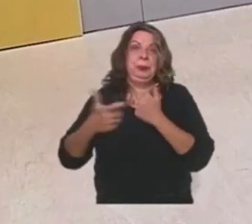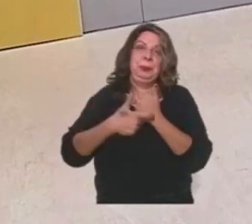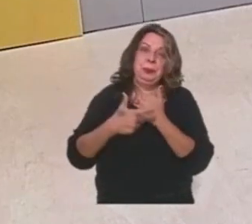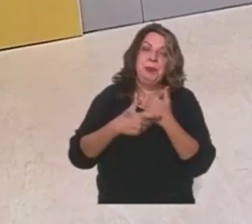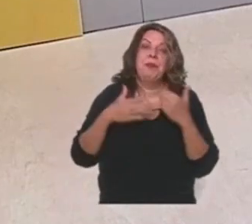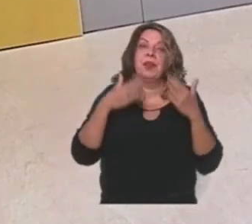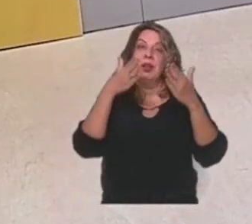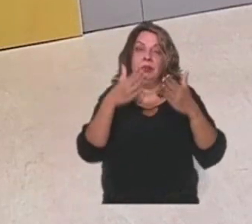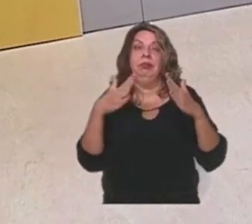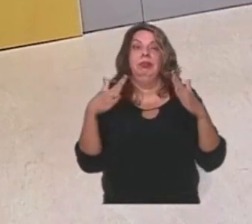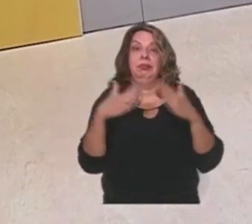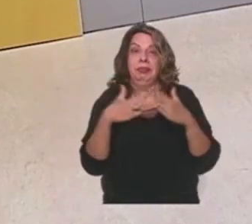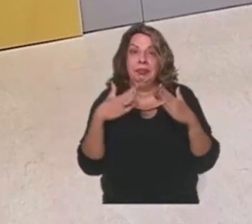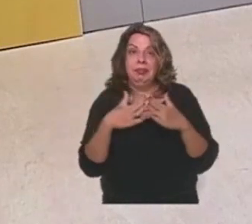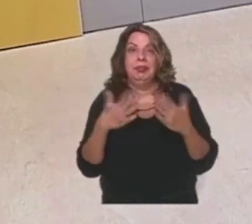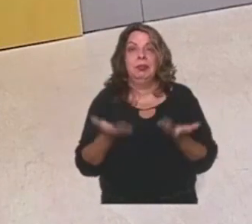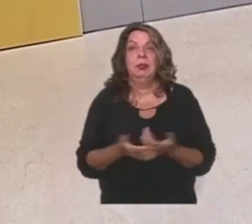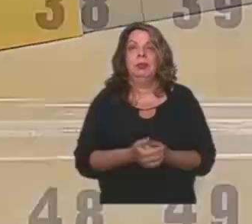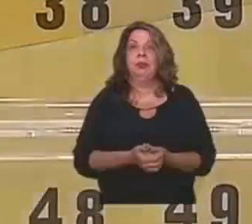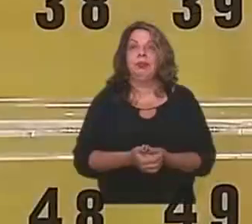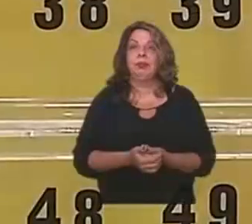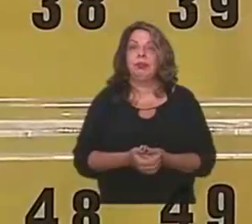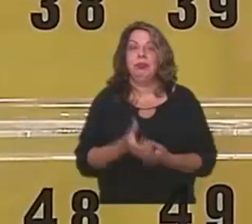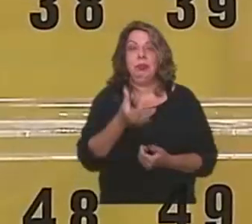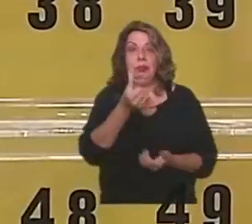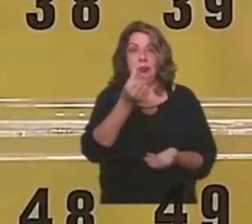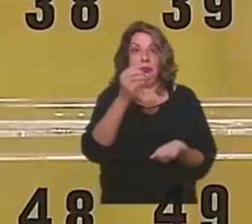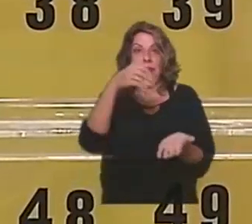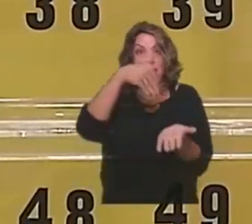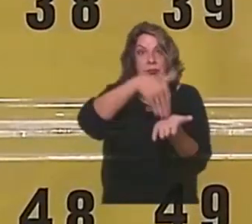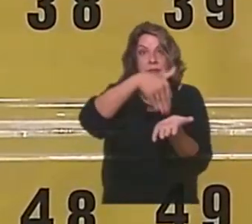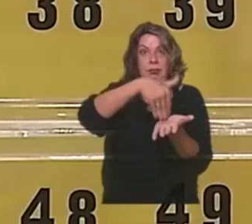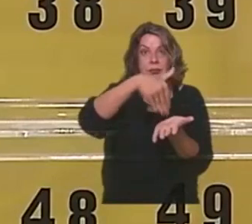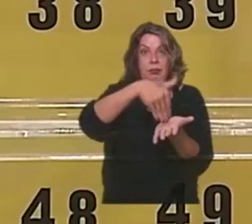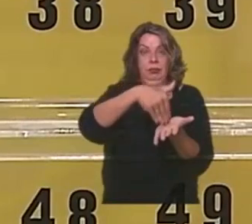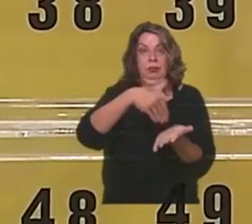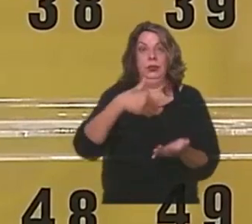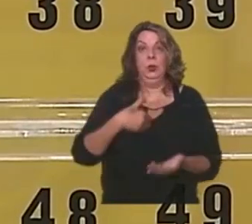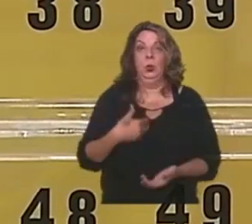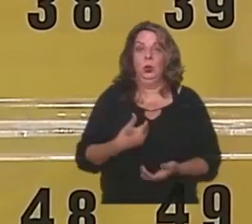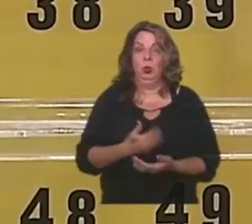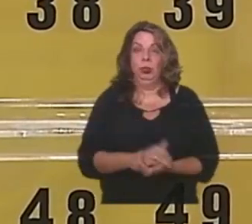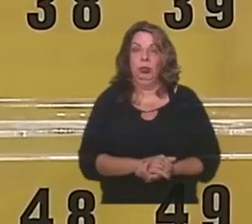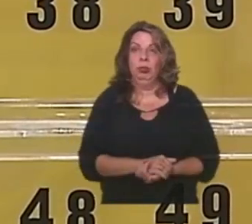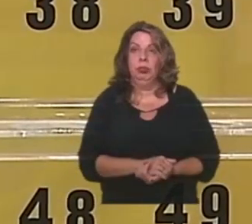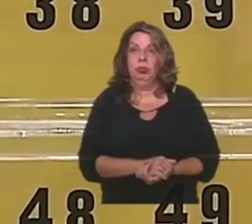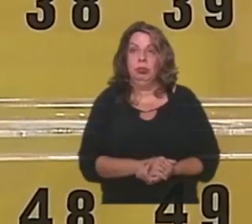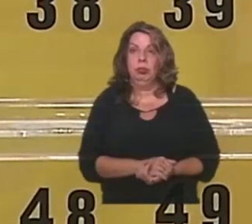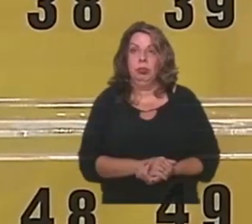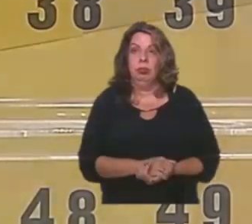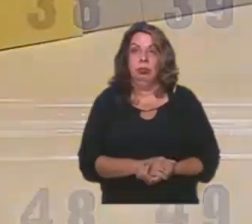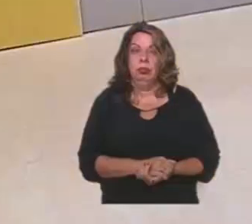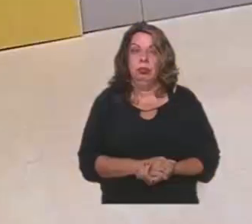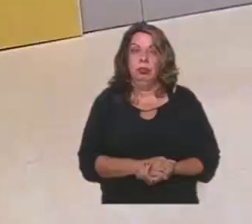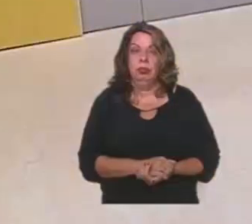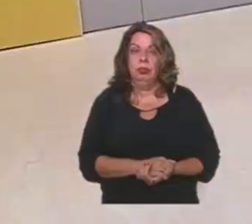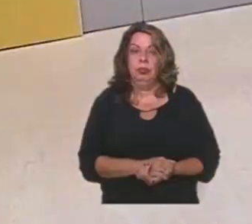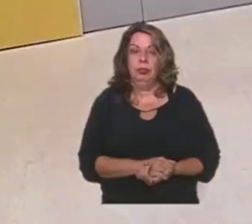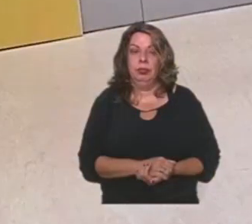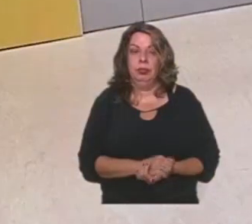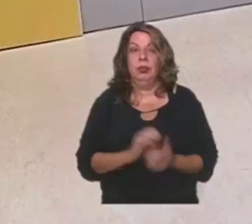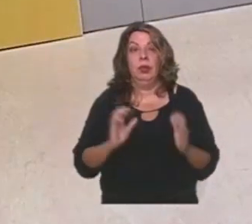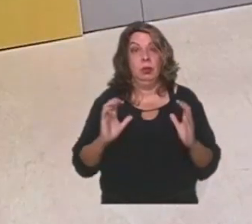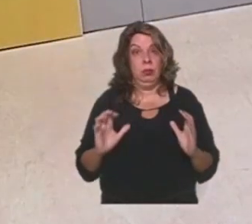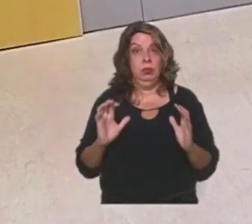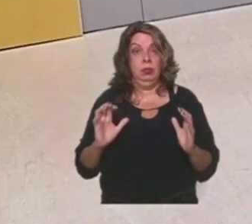Na sua cidade... Bolinha de número 60 que a Rose nos mostra ali para começar o primeiro prêmio. Põe lá na nossa sorteadora, Rose.